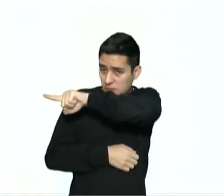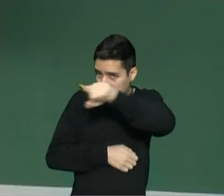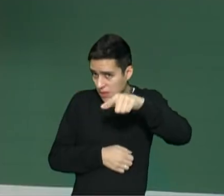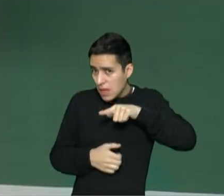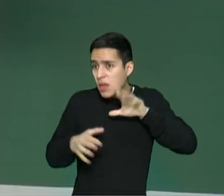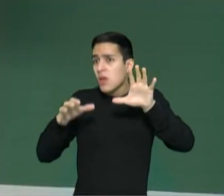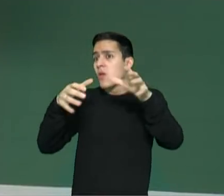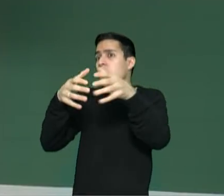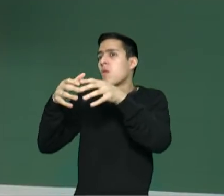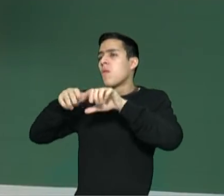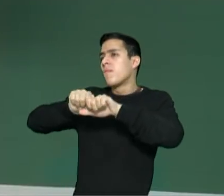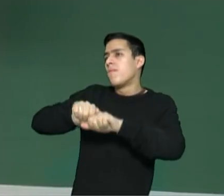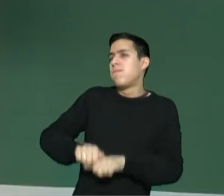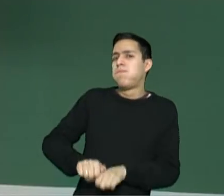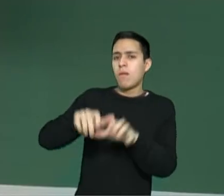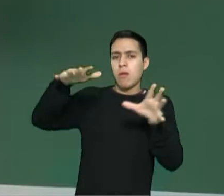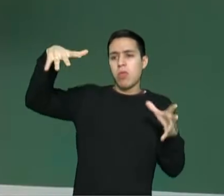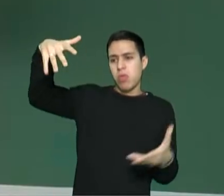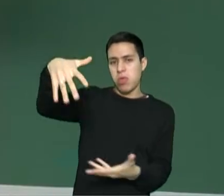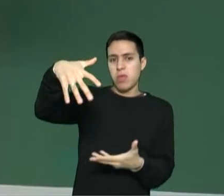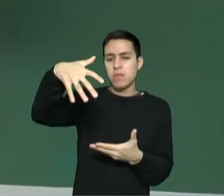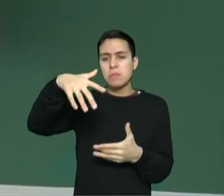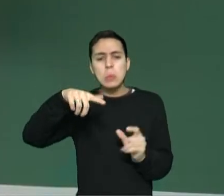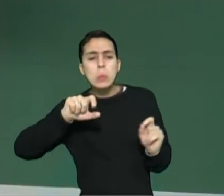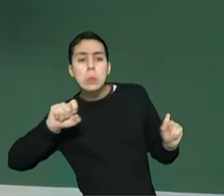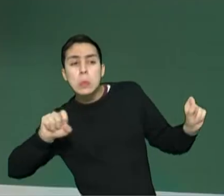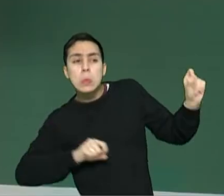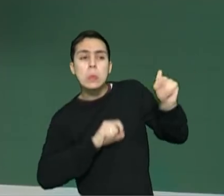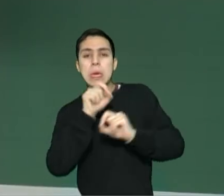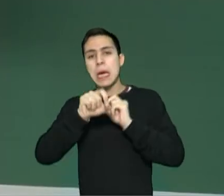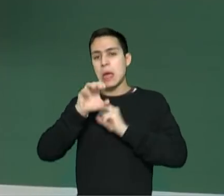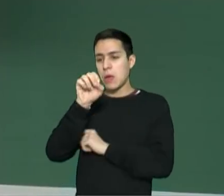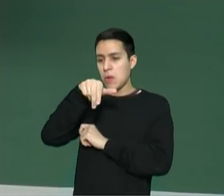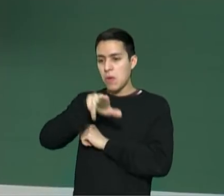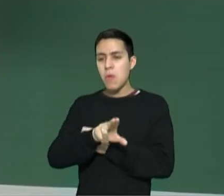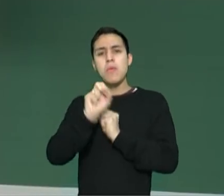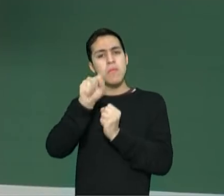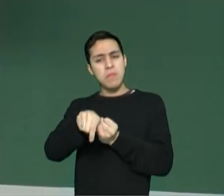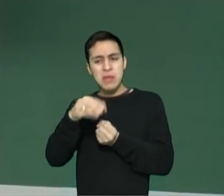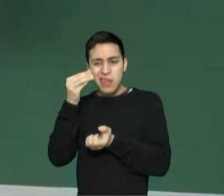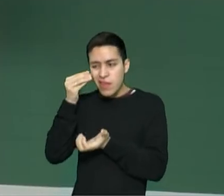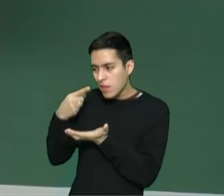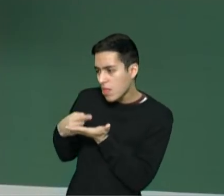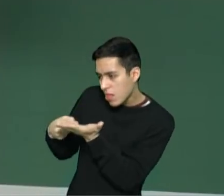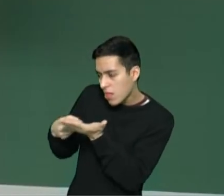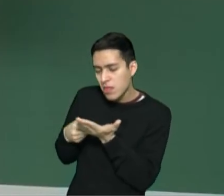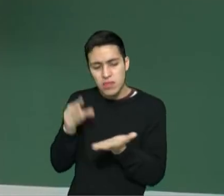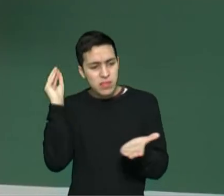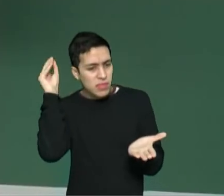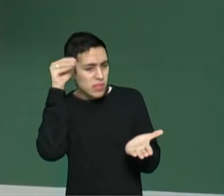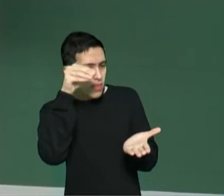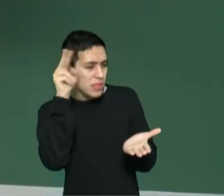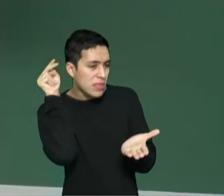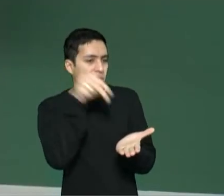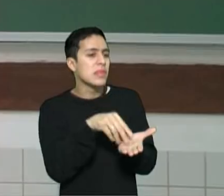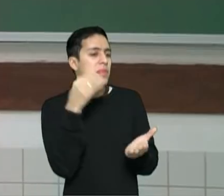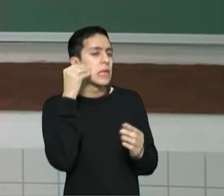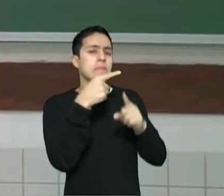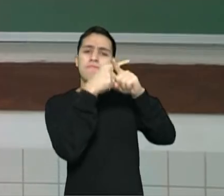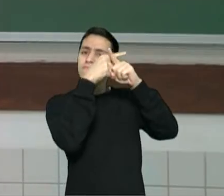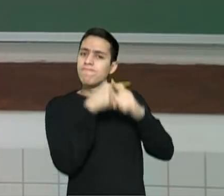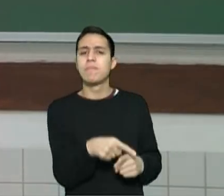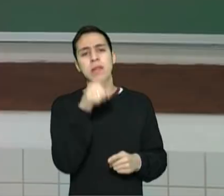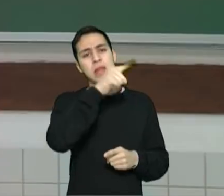grupos dispersos pelo planeta, a ONU também pode marcar ações nesse sentido, tentando neutralizar